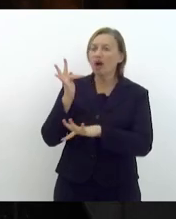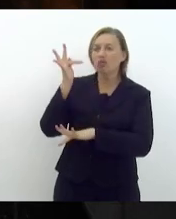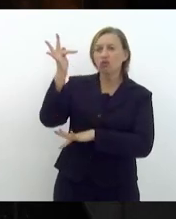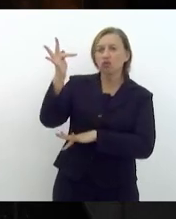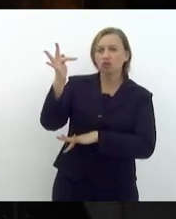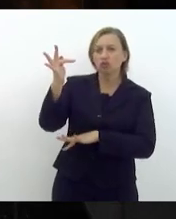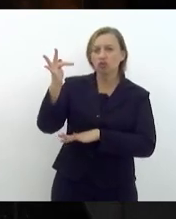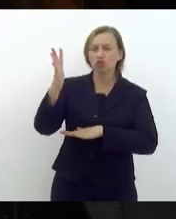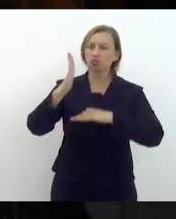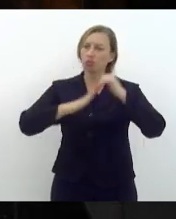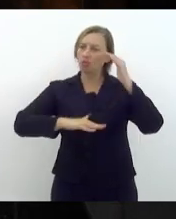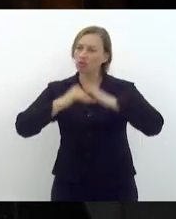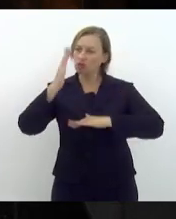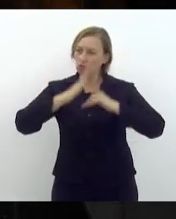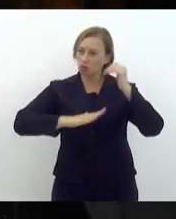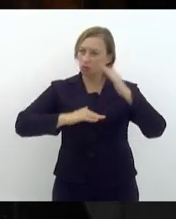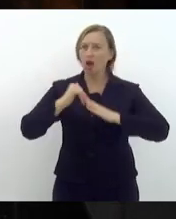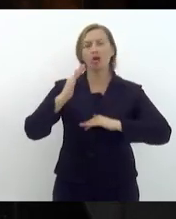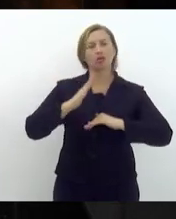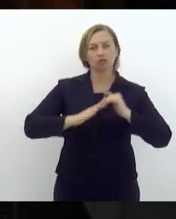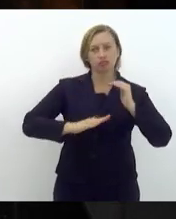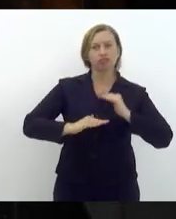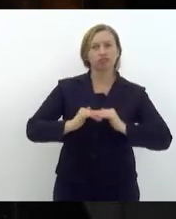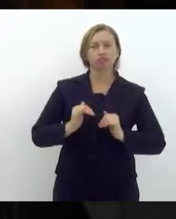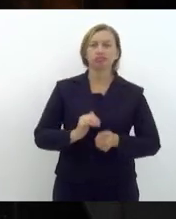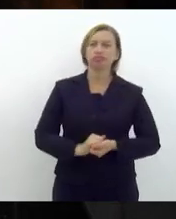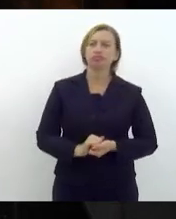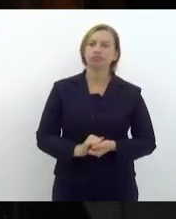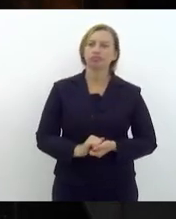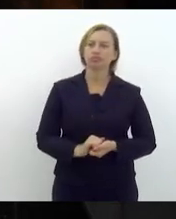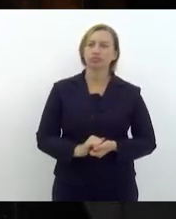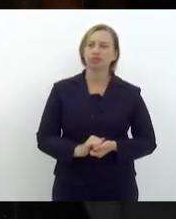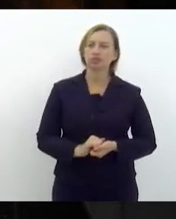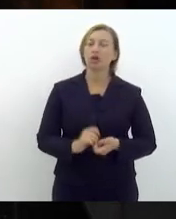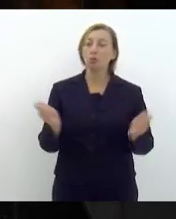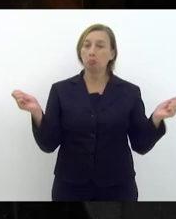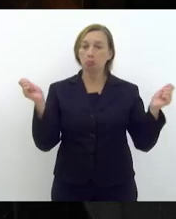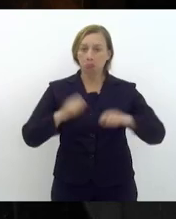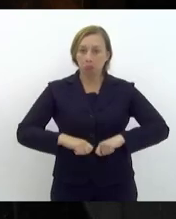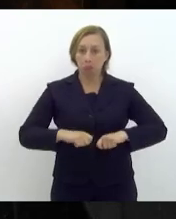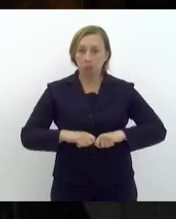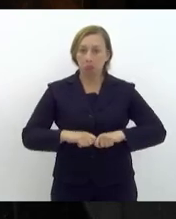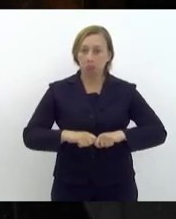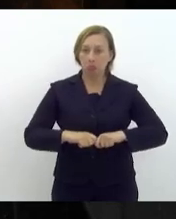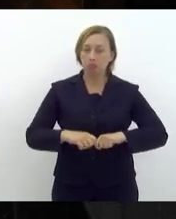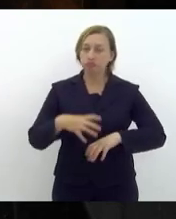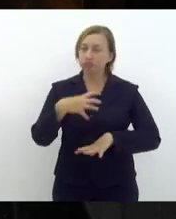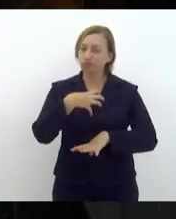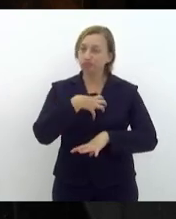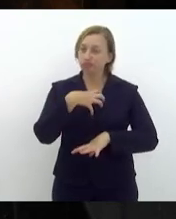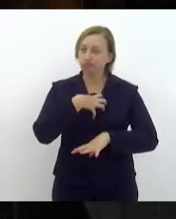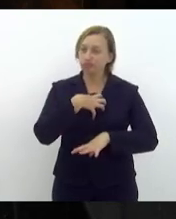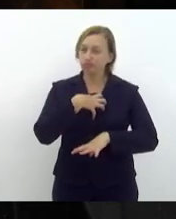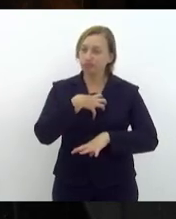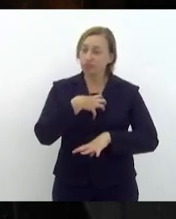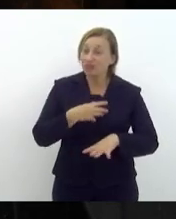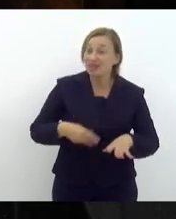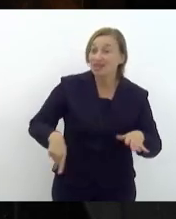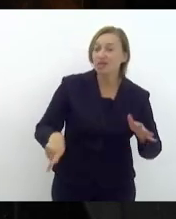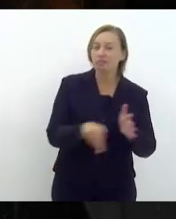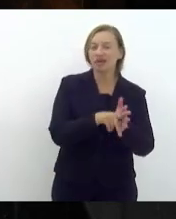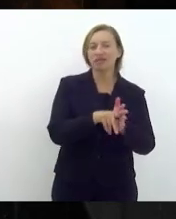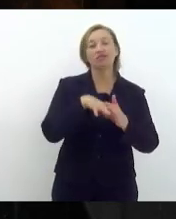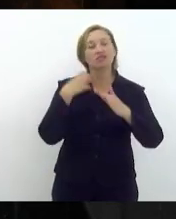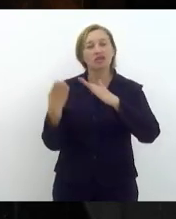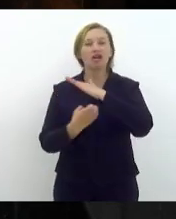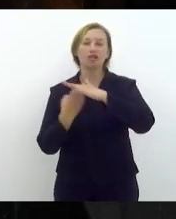momento mas uma mão de obra futura e totalmente capacitada e com aquele sentimento de pertencimento da